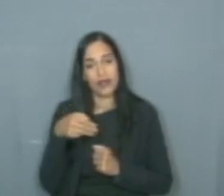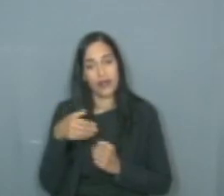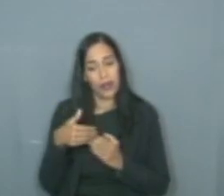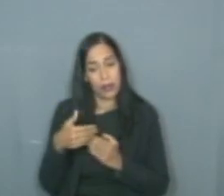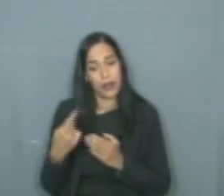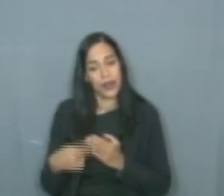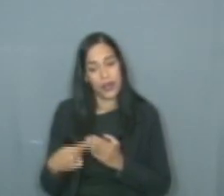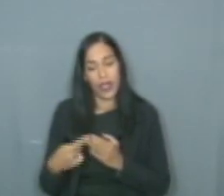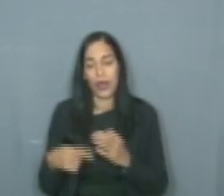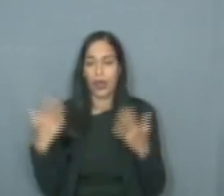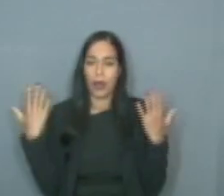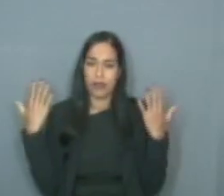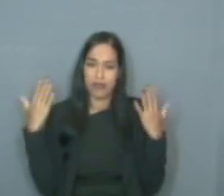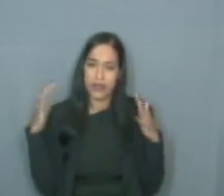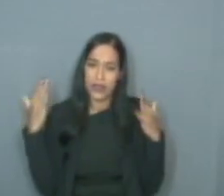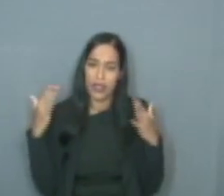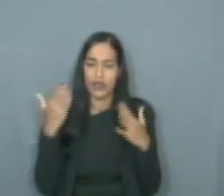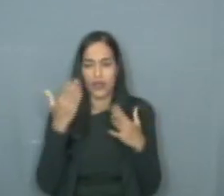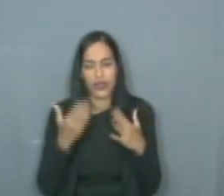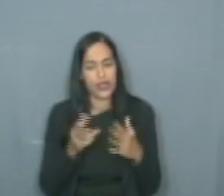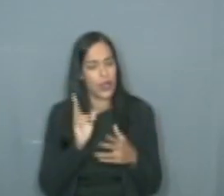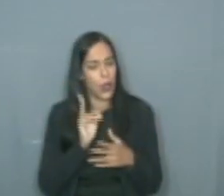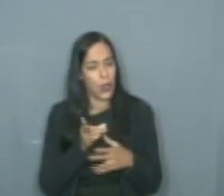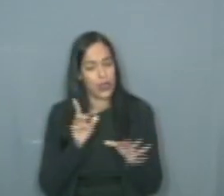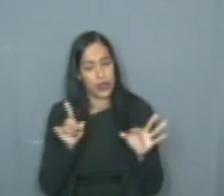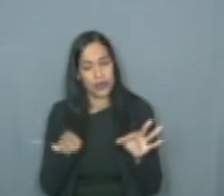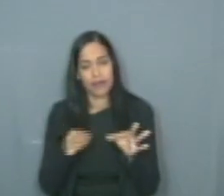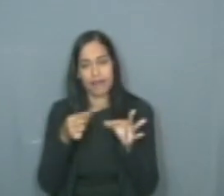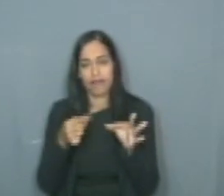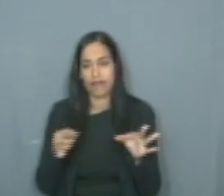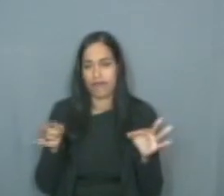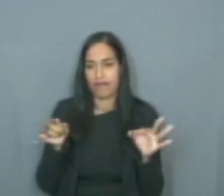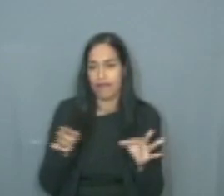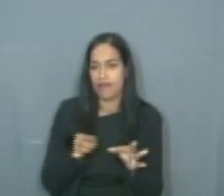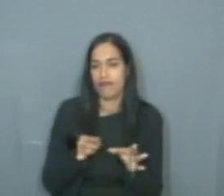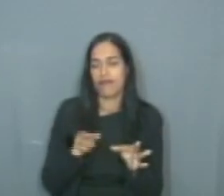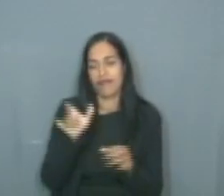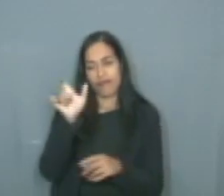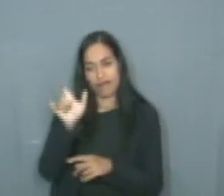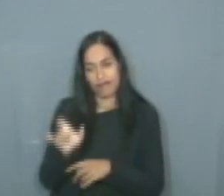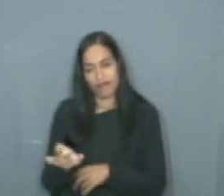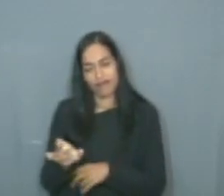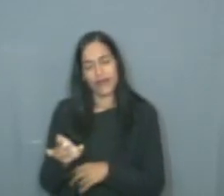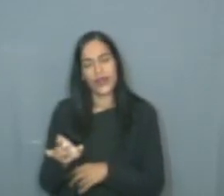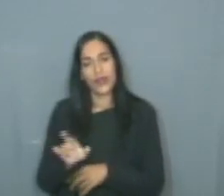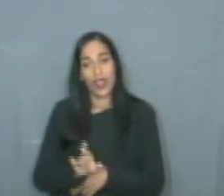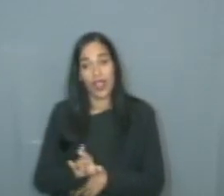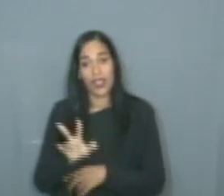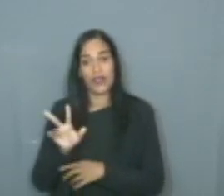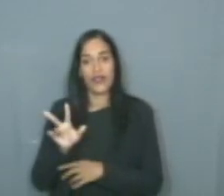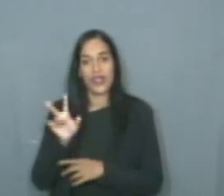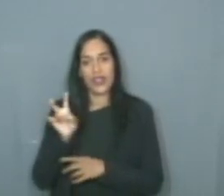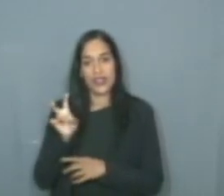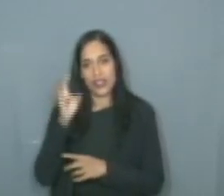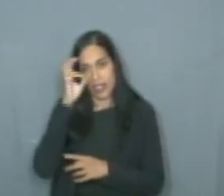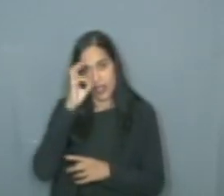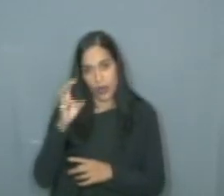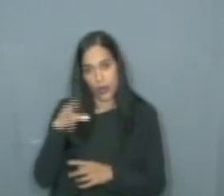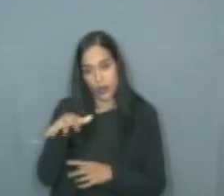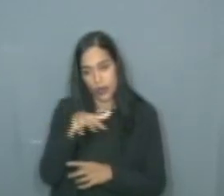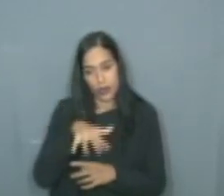você continue sendo esse maestro, esse homem que faz a diferença na cena cultural do